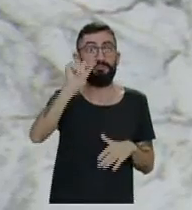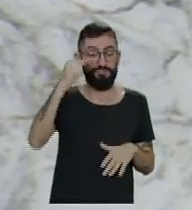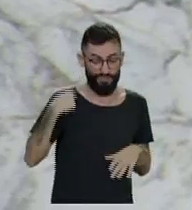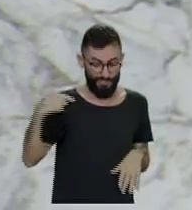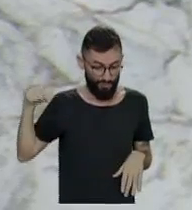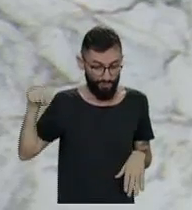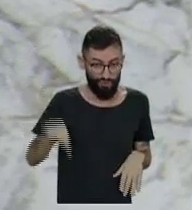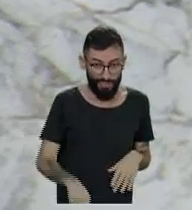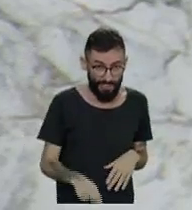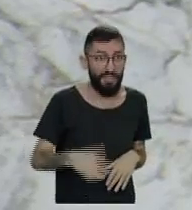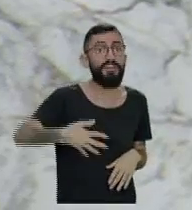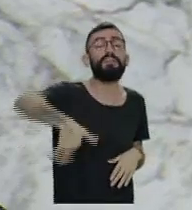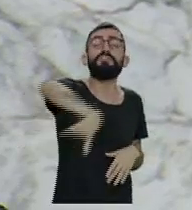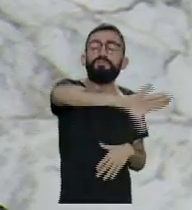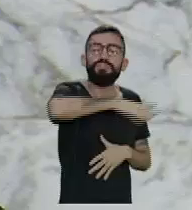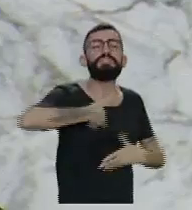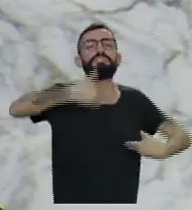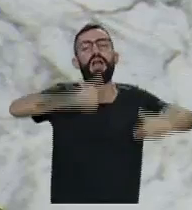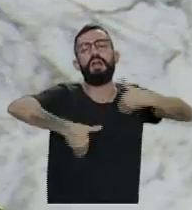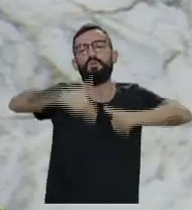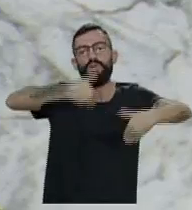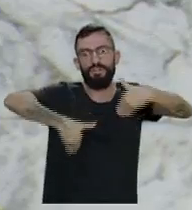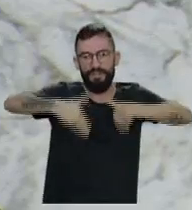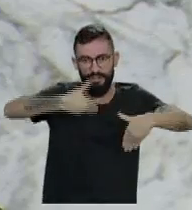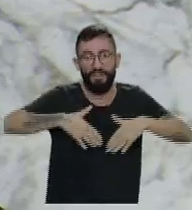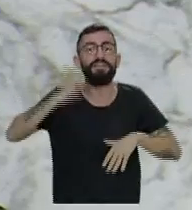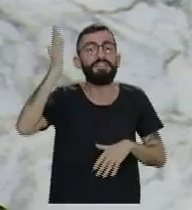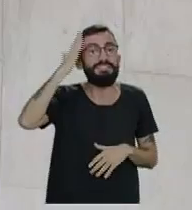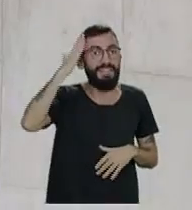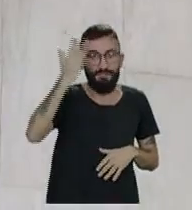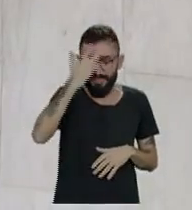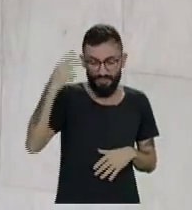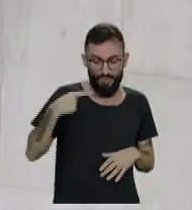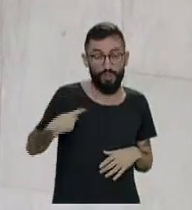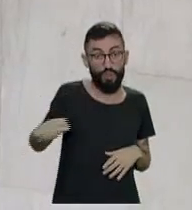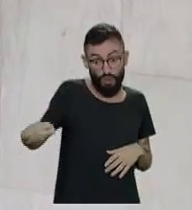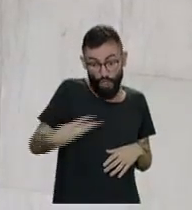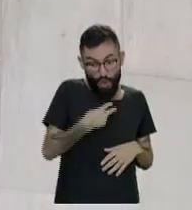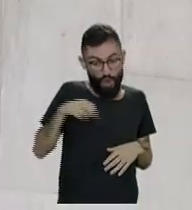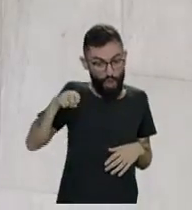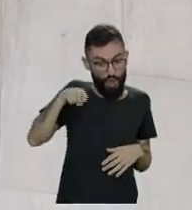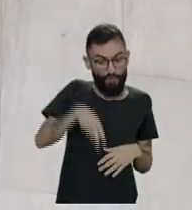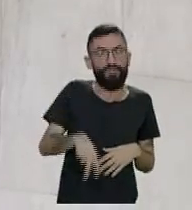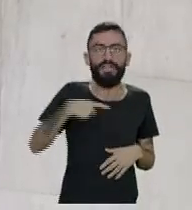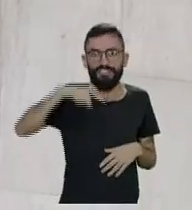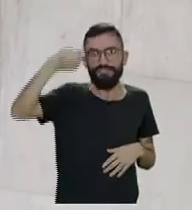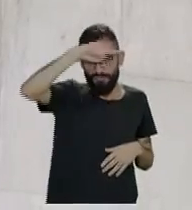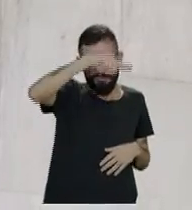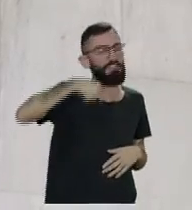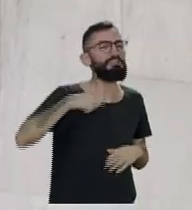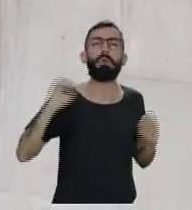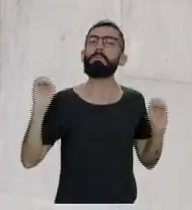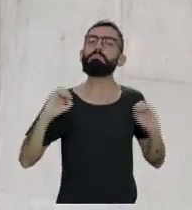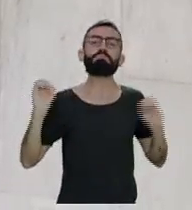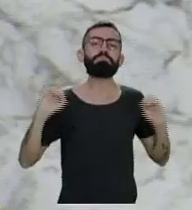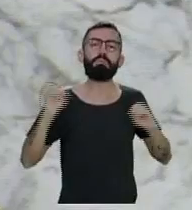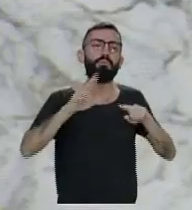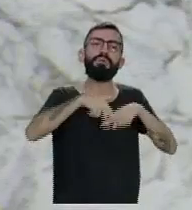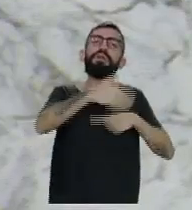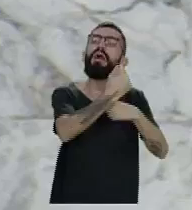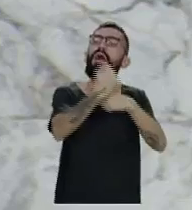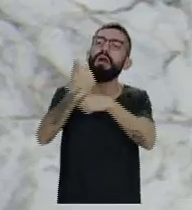casa vocês me acolheram os novatos T muita dificuldade aqui mas eu não tive nenhuma eu considero vocês já como parte da minha